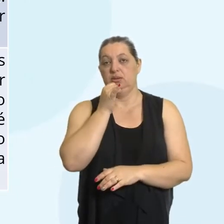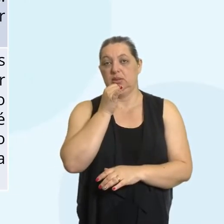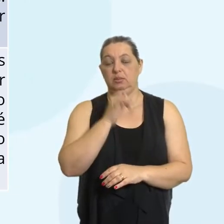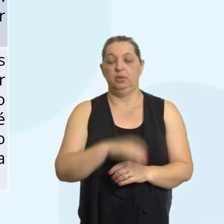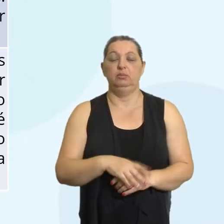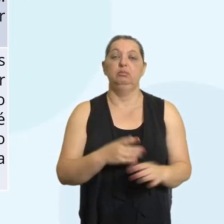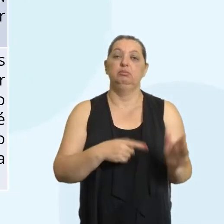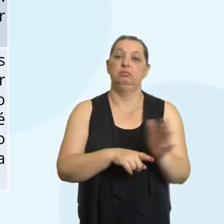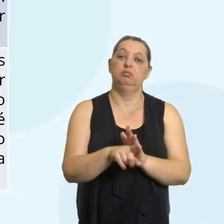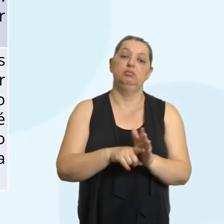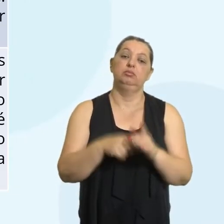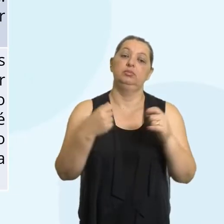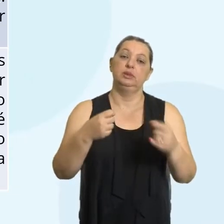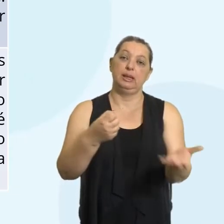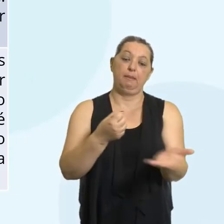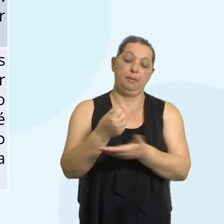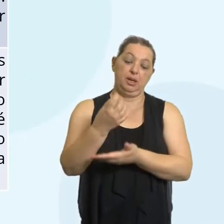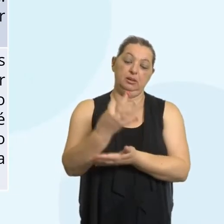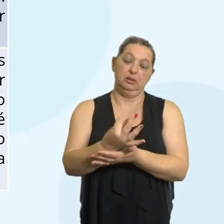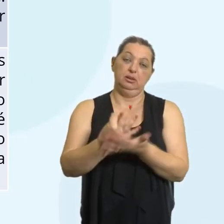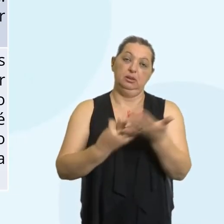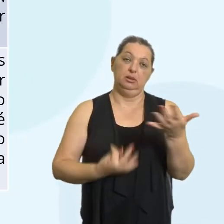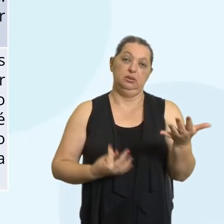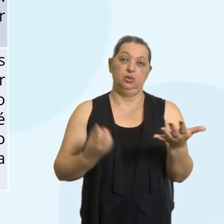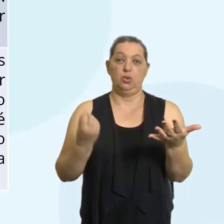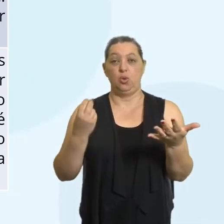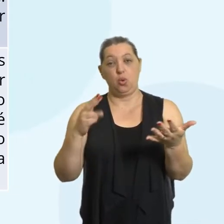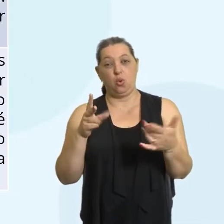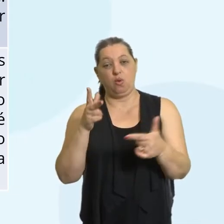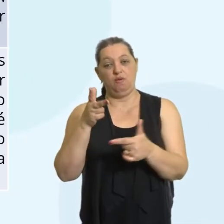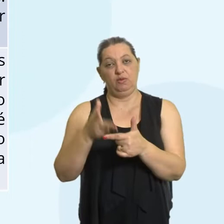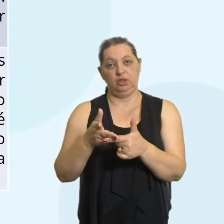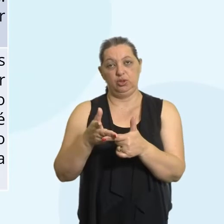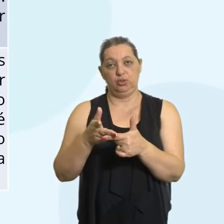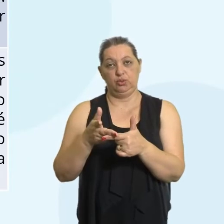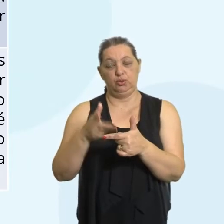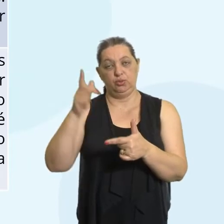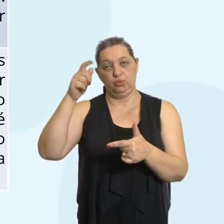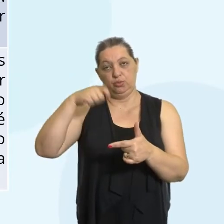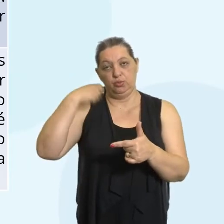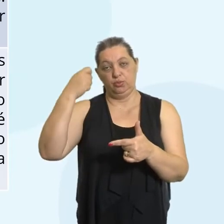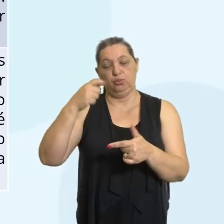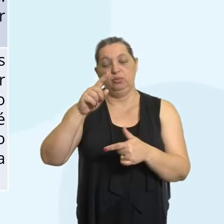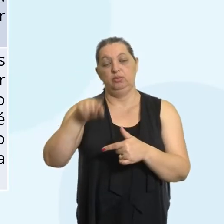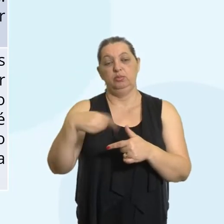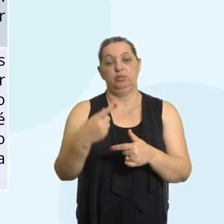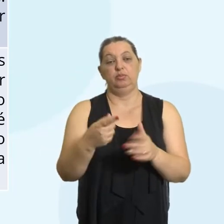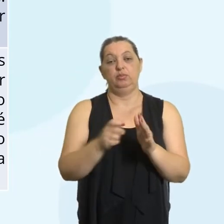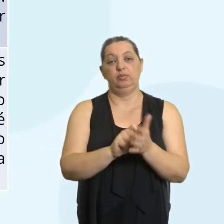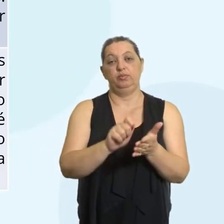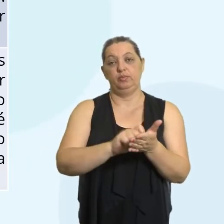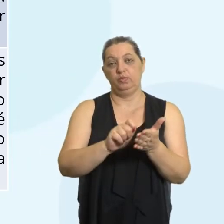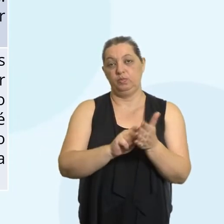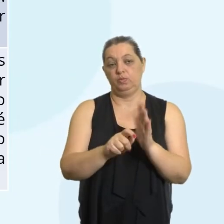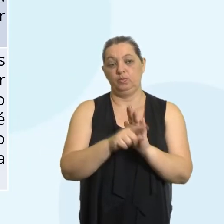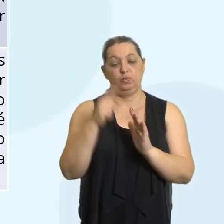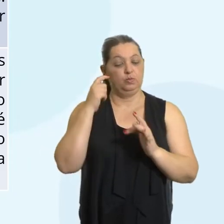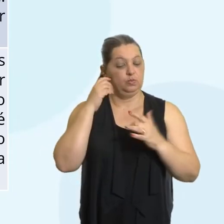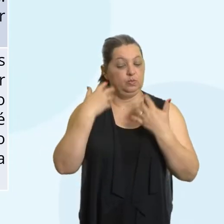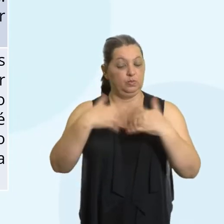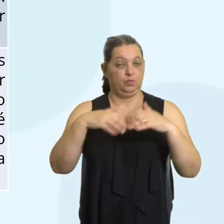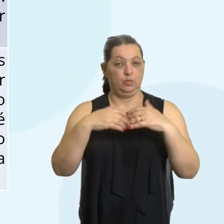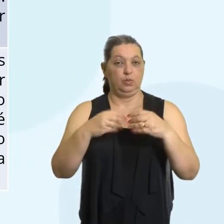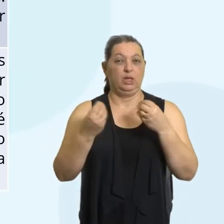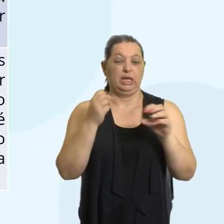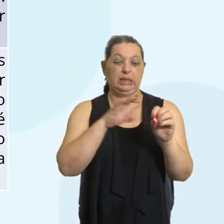pesquisa tem que ser baseado em texto ou e em vídeos e gerar anotações para estabelecer uma linha de raciocínio a gente tá